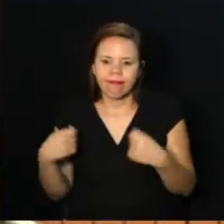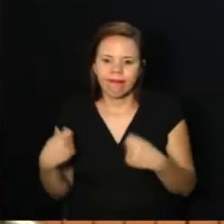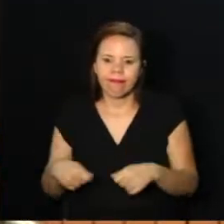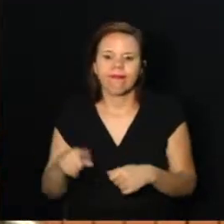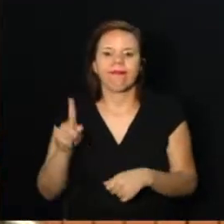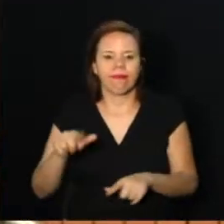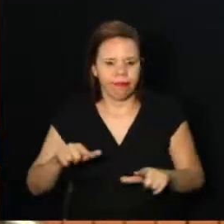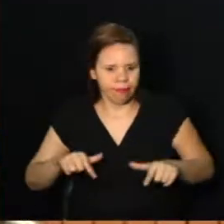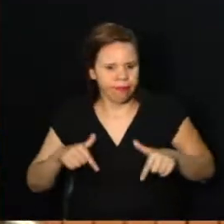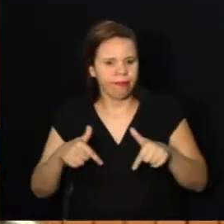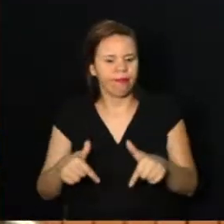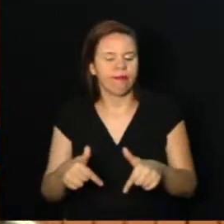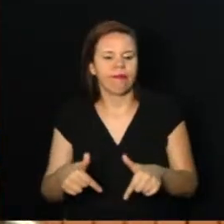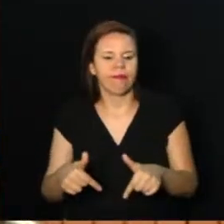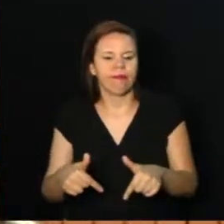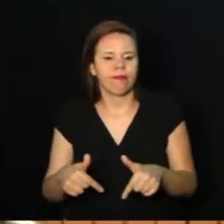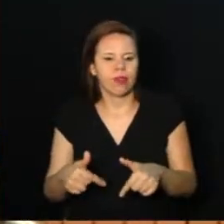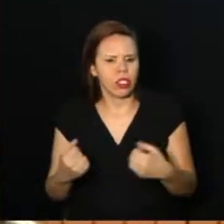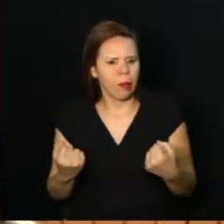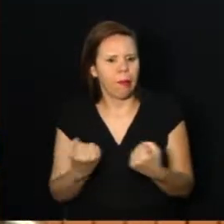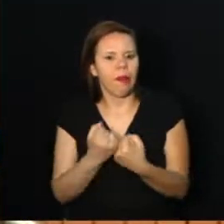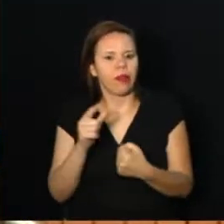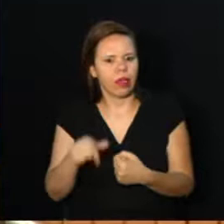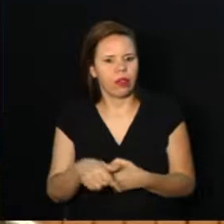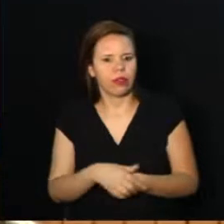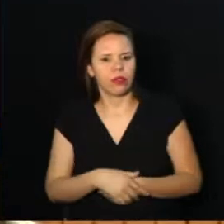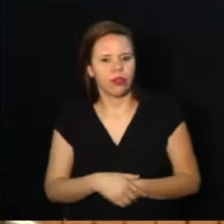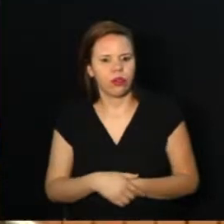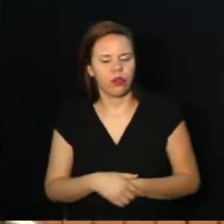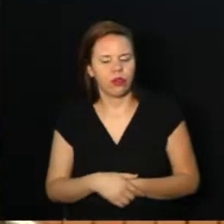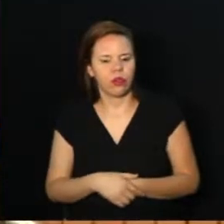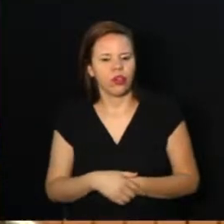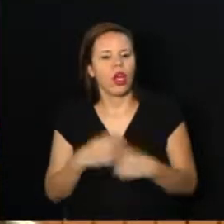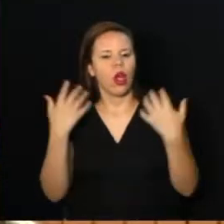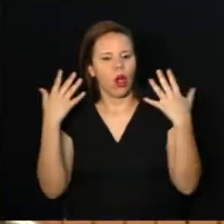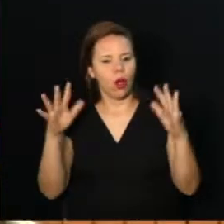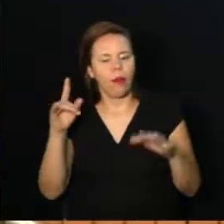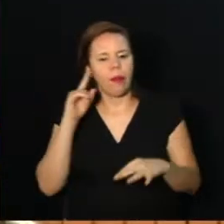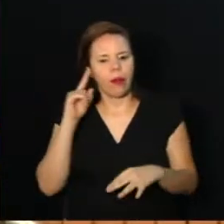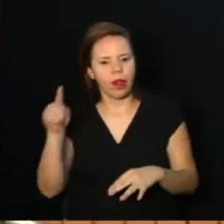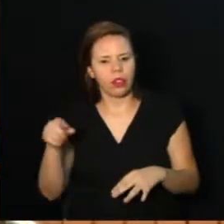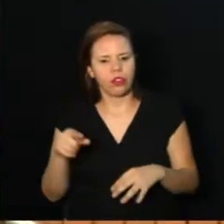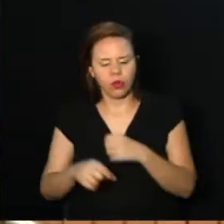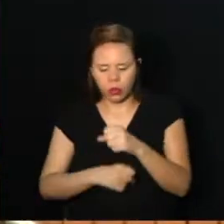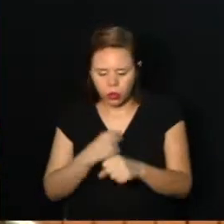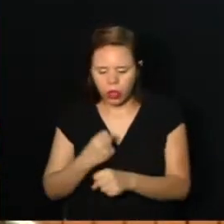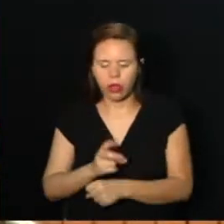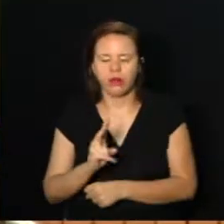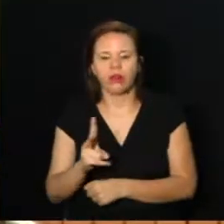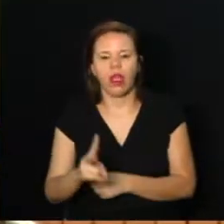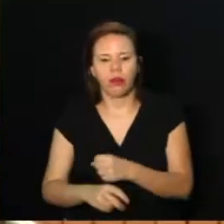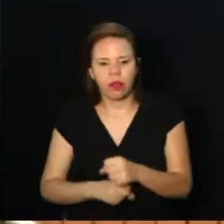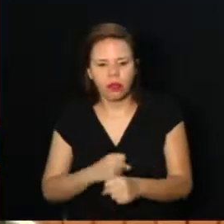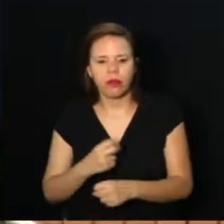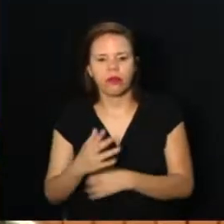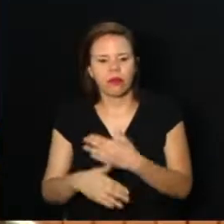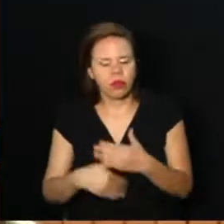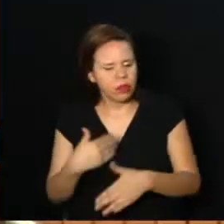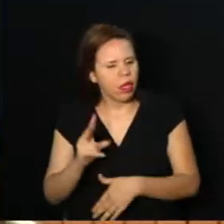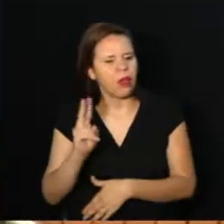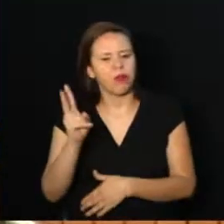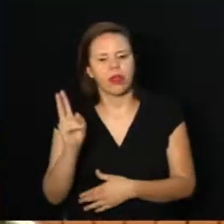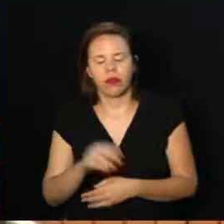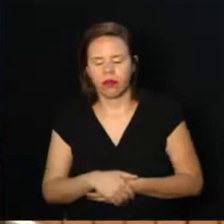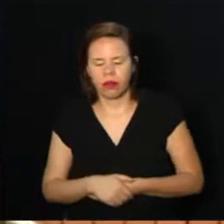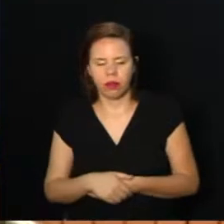essa iniciativa de bancar isso aí, né? E ser comemorado este dia anualmente. E também eu coloco